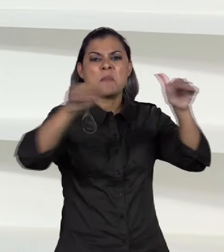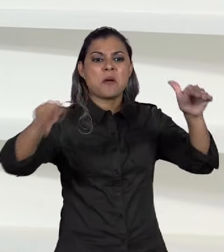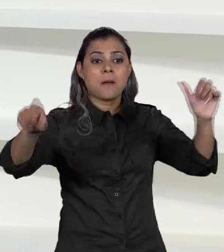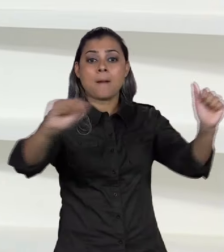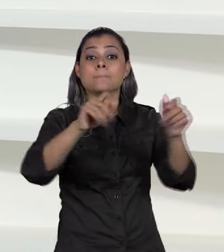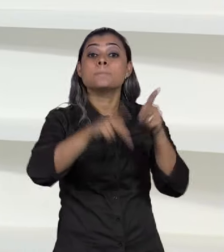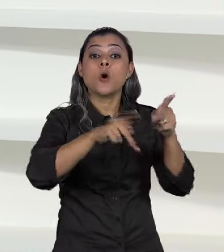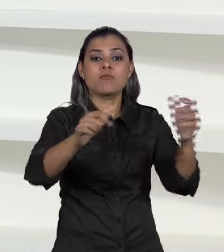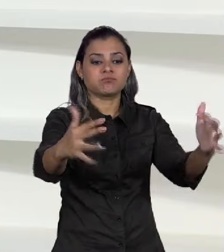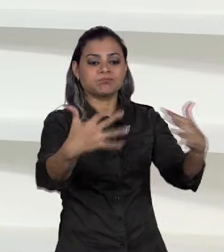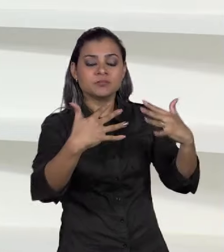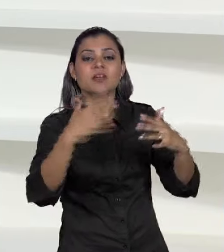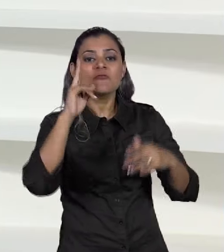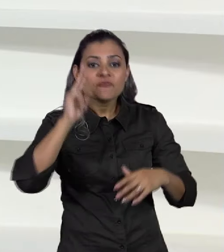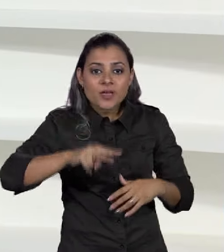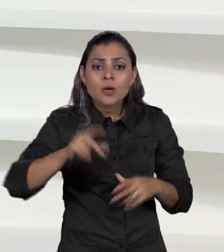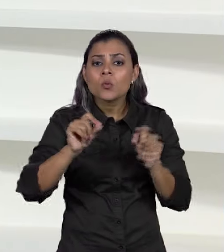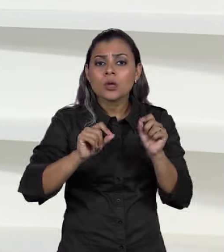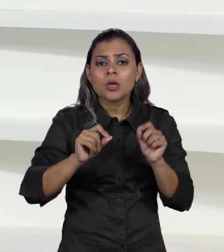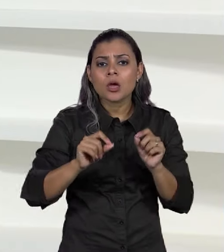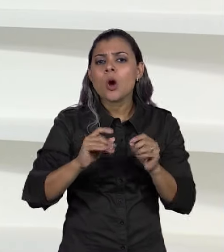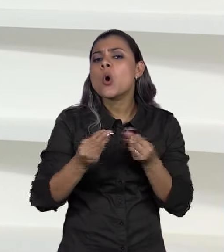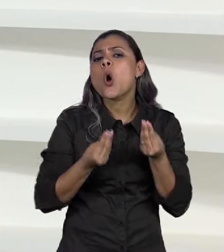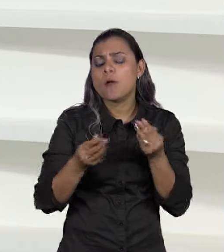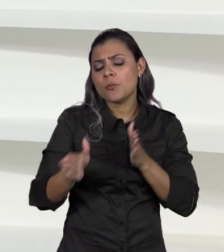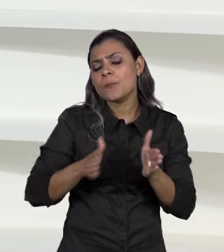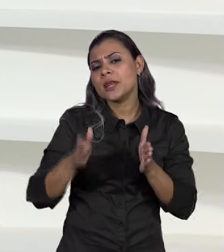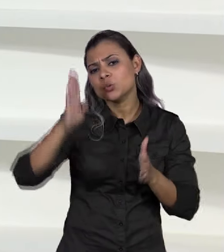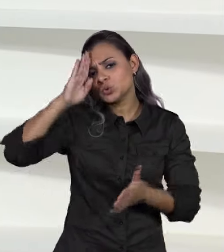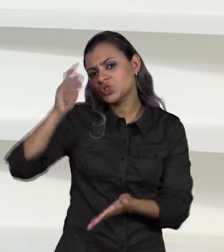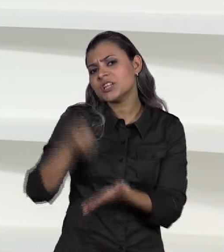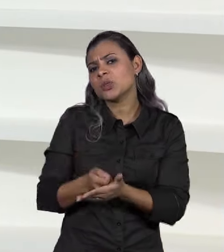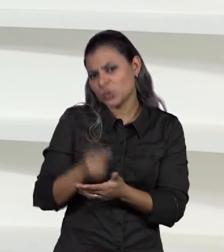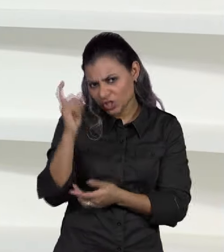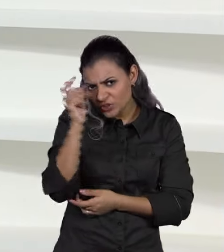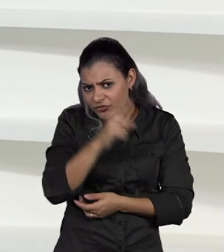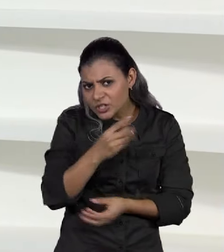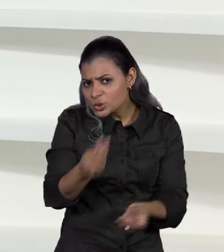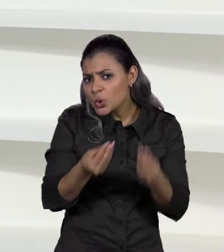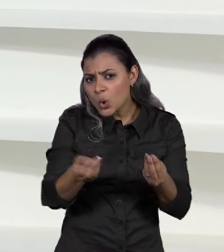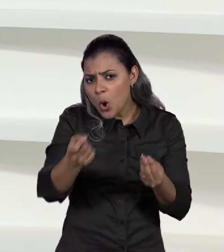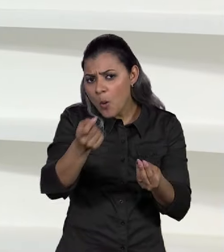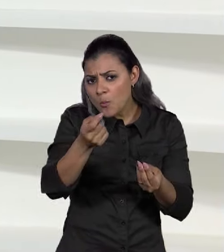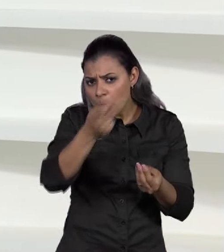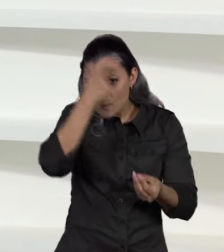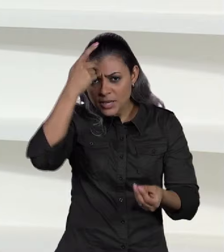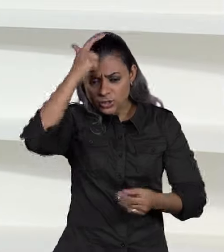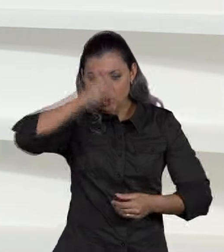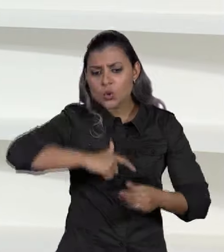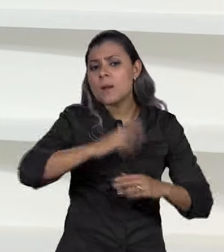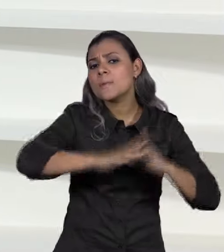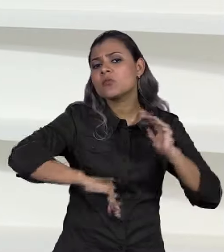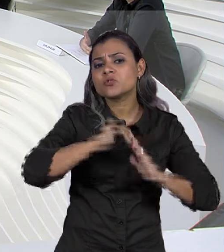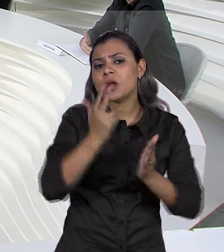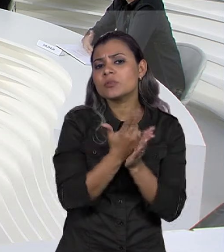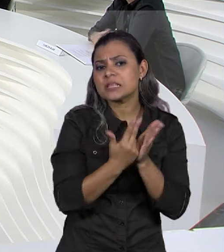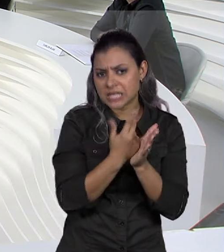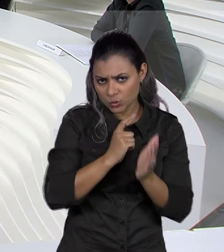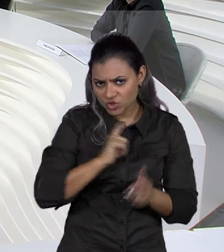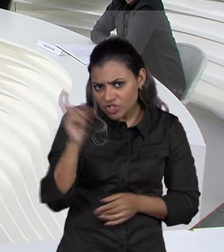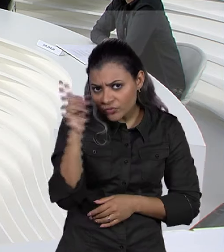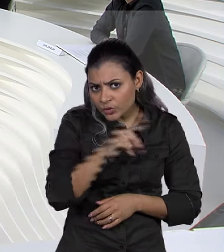para um artista poder se expressar e ter liberdade de desenhar o que ele quisesse naquela época. Como era essa